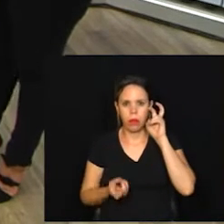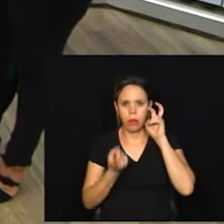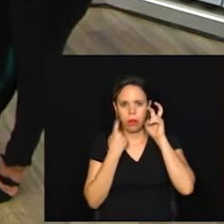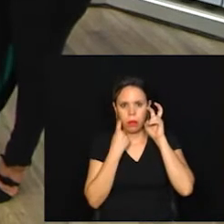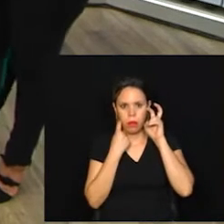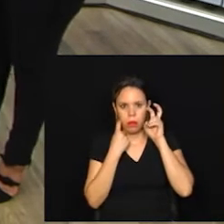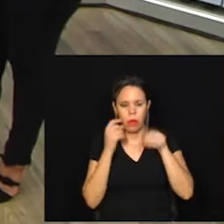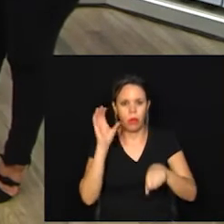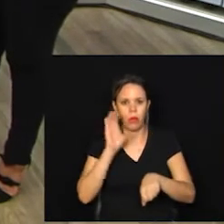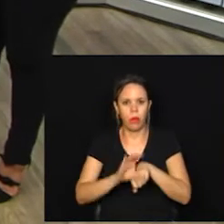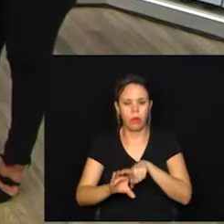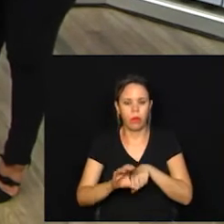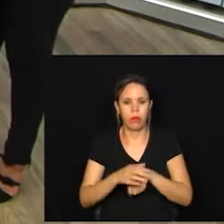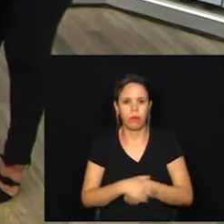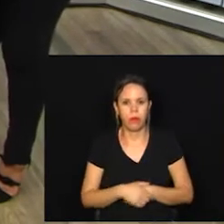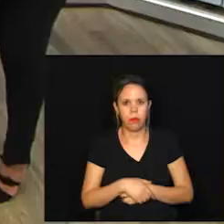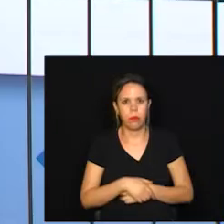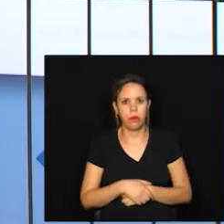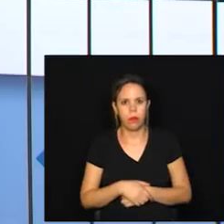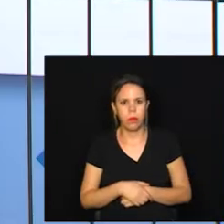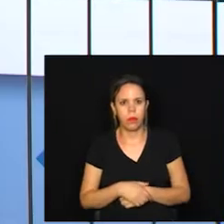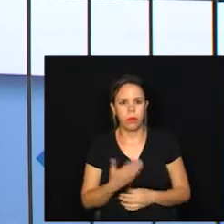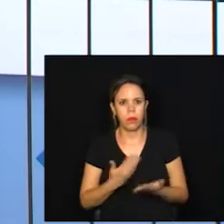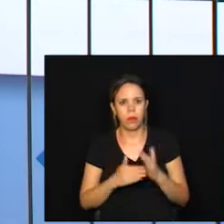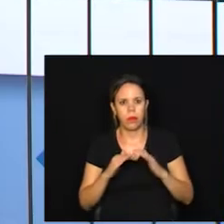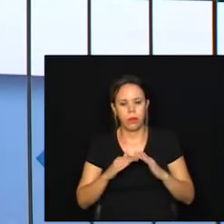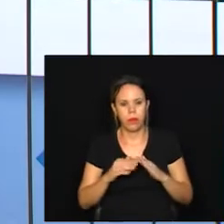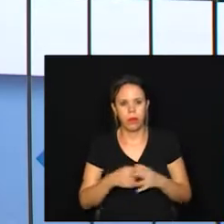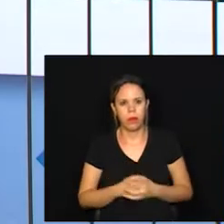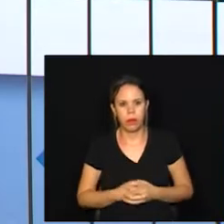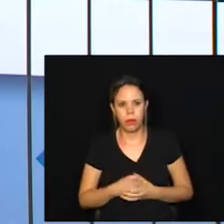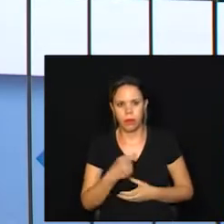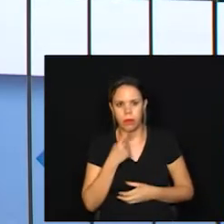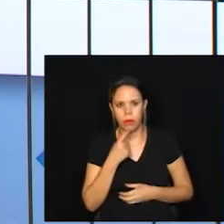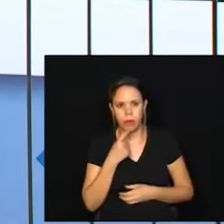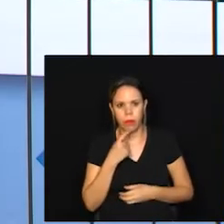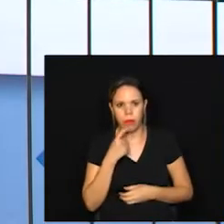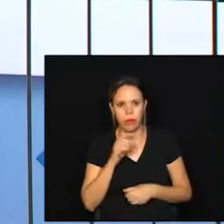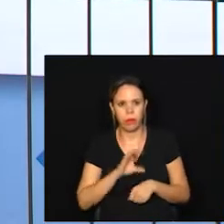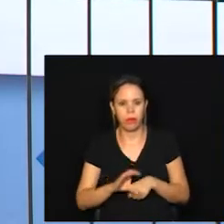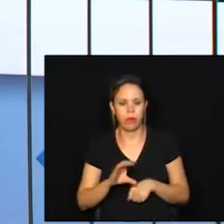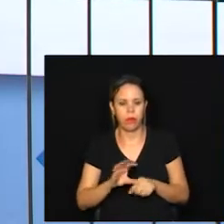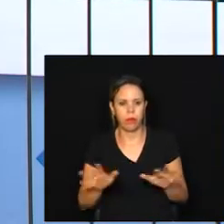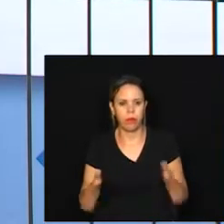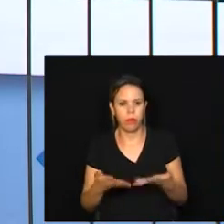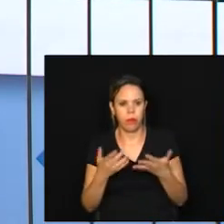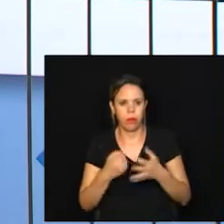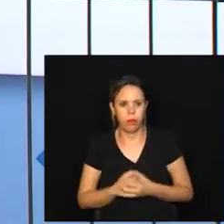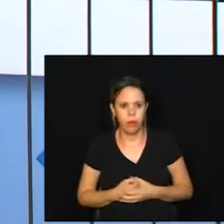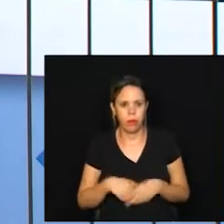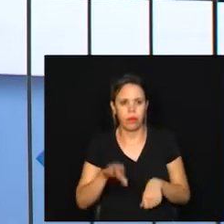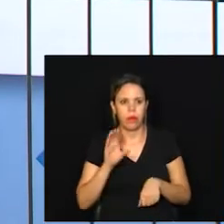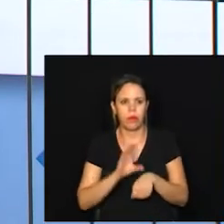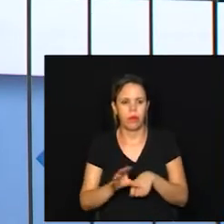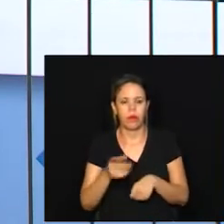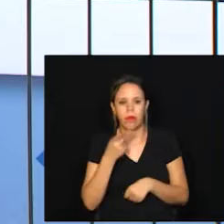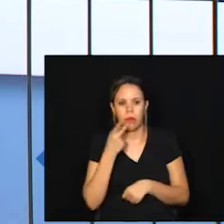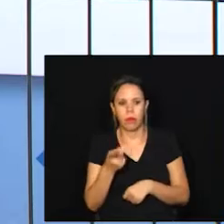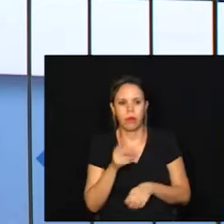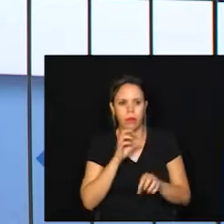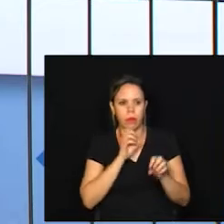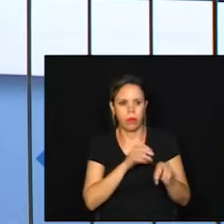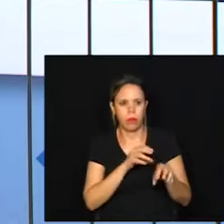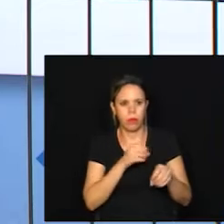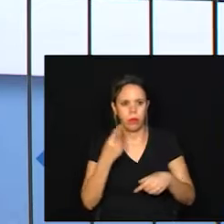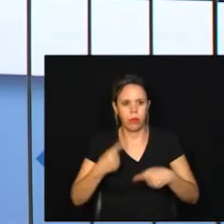É um curso da Elecamp, a Escola do Legislativo de Campinas, que promove um curso que fala de